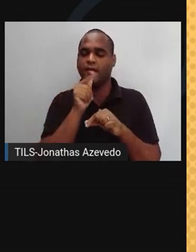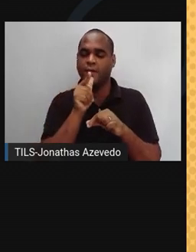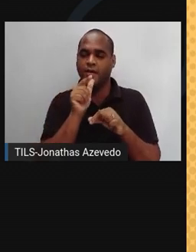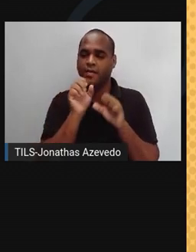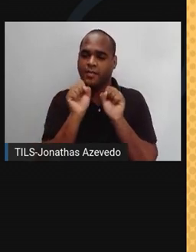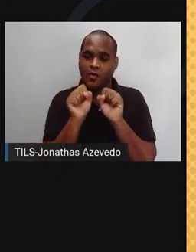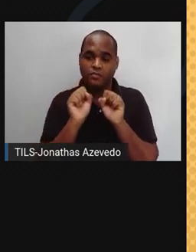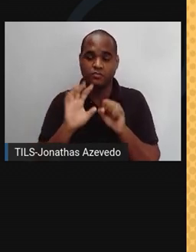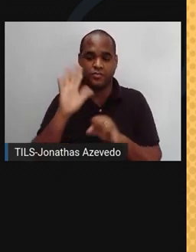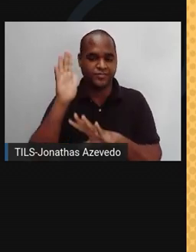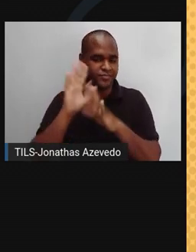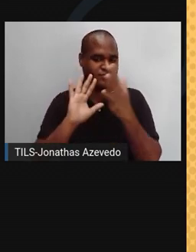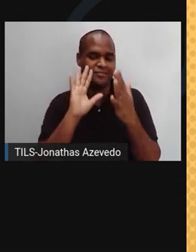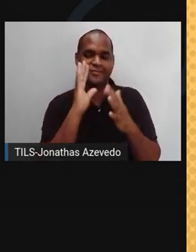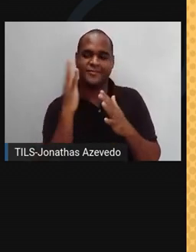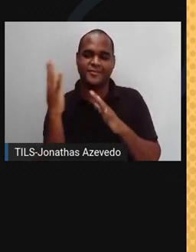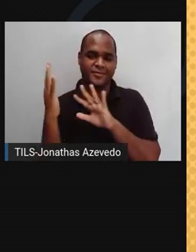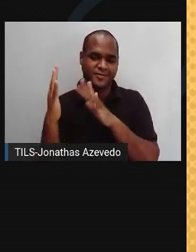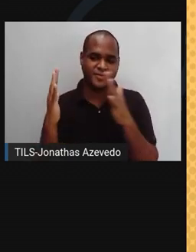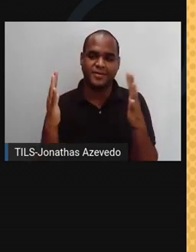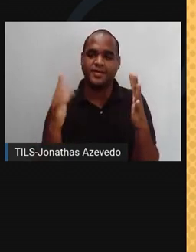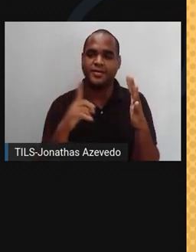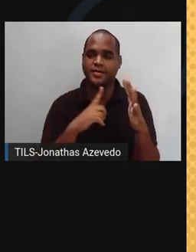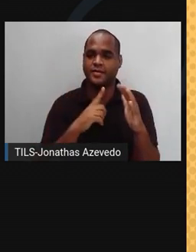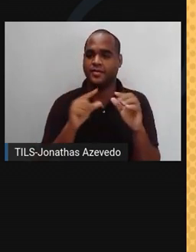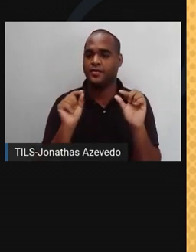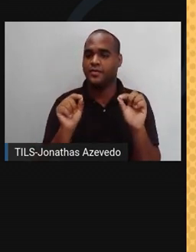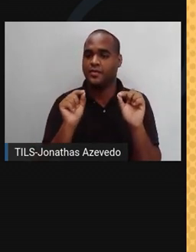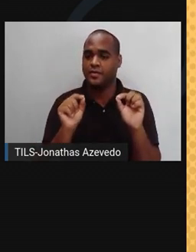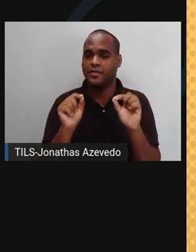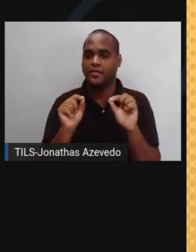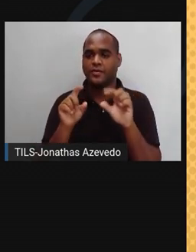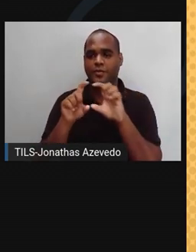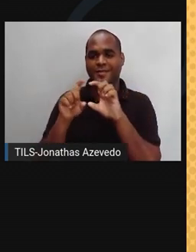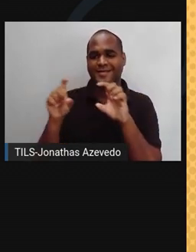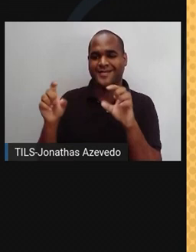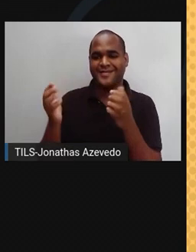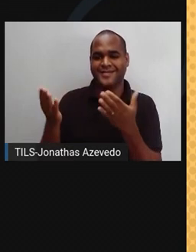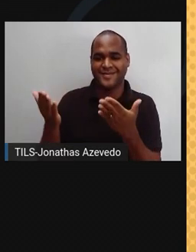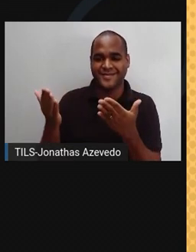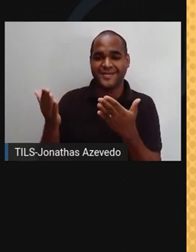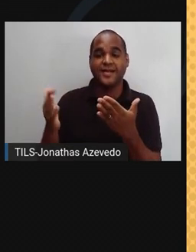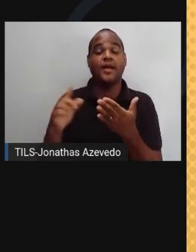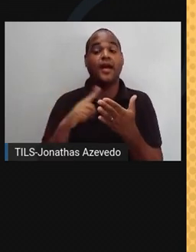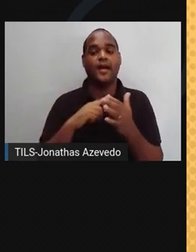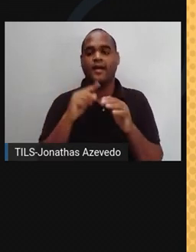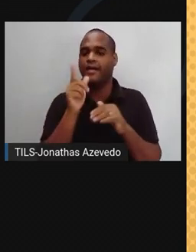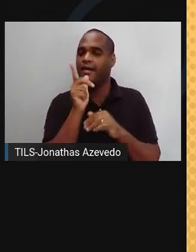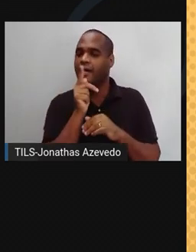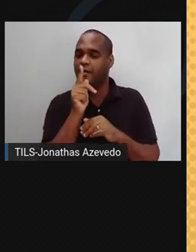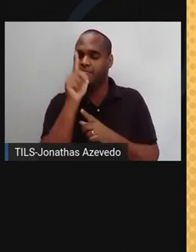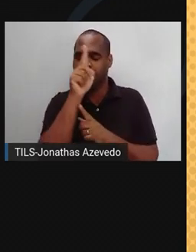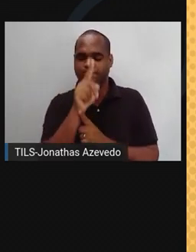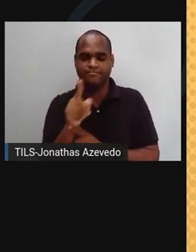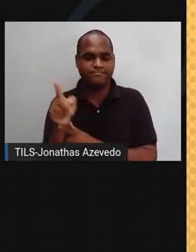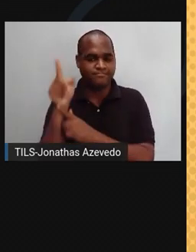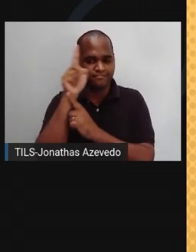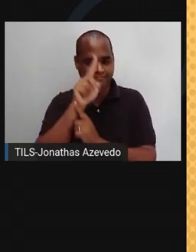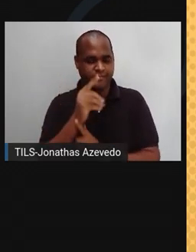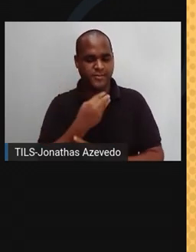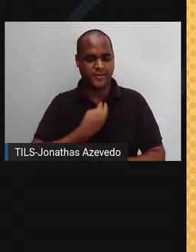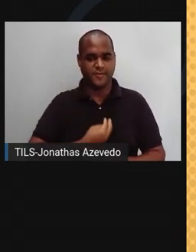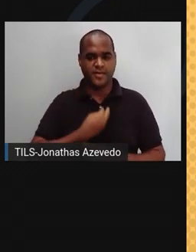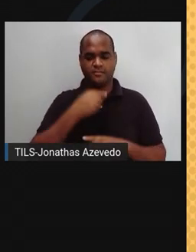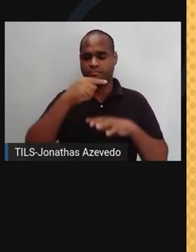acontece na natureza num processo chamado ciclo da água a água é fundamental para que